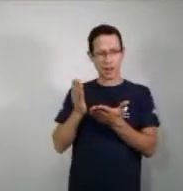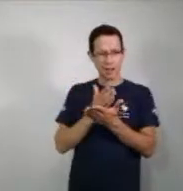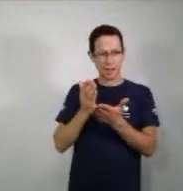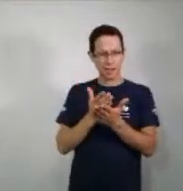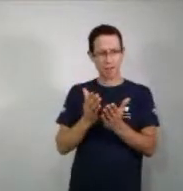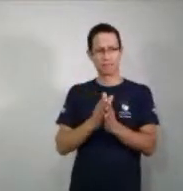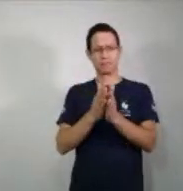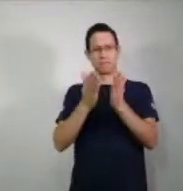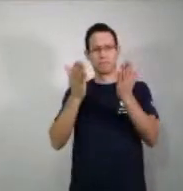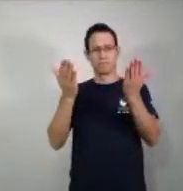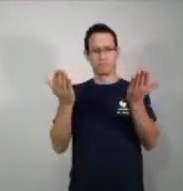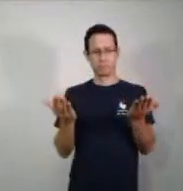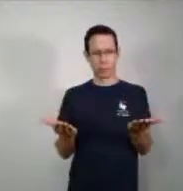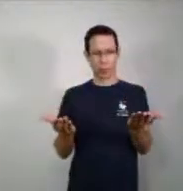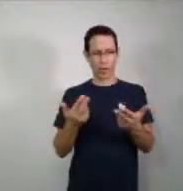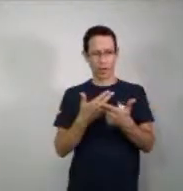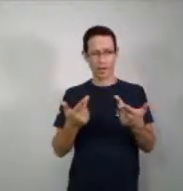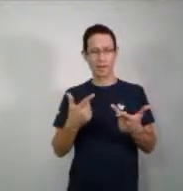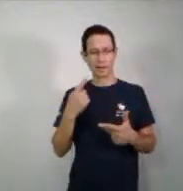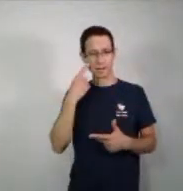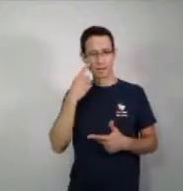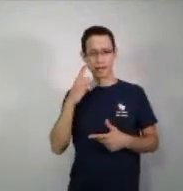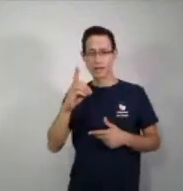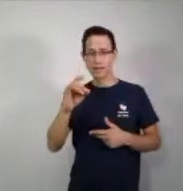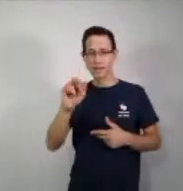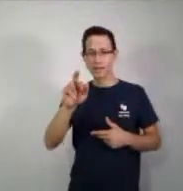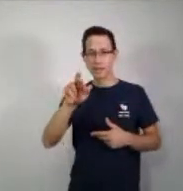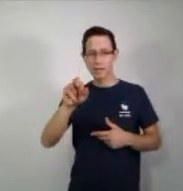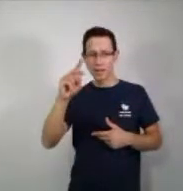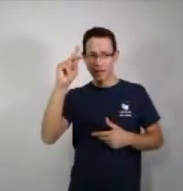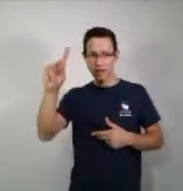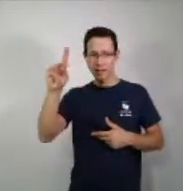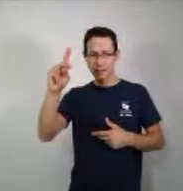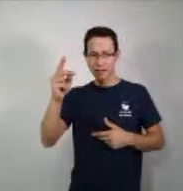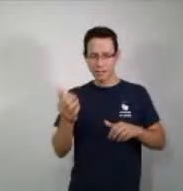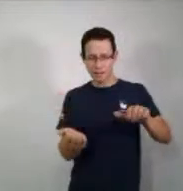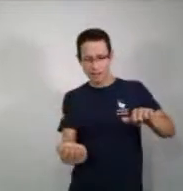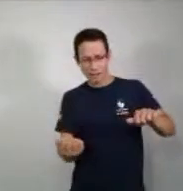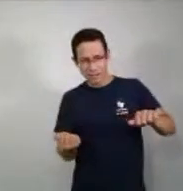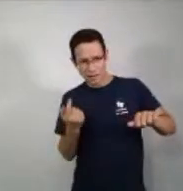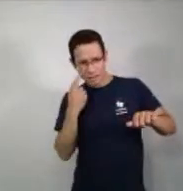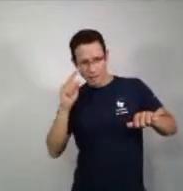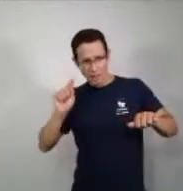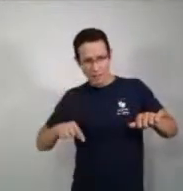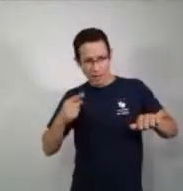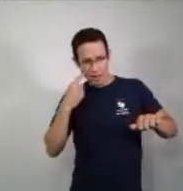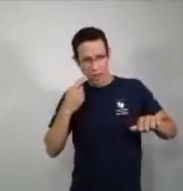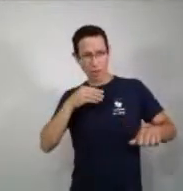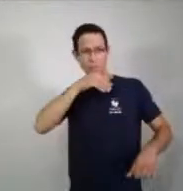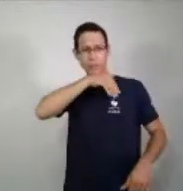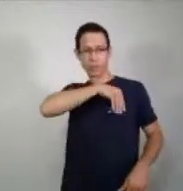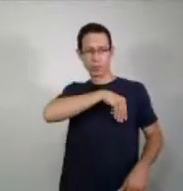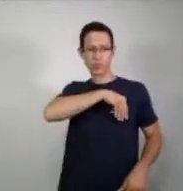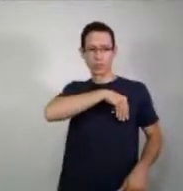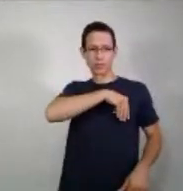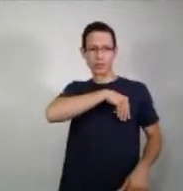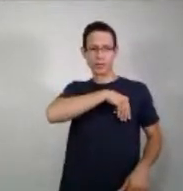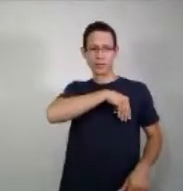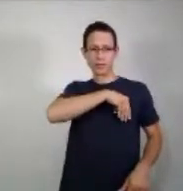grande, pomposa. Mas os diários do Paulo Rony eram diários que cabiam no bolso. Então, eram